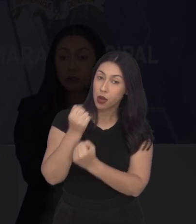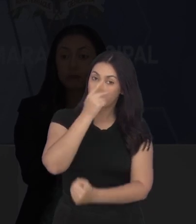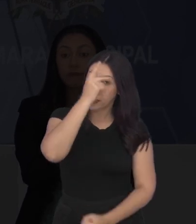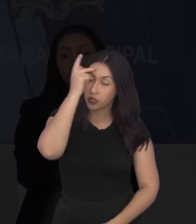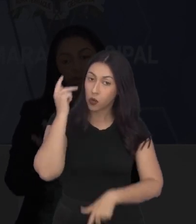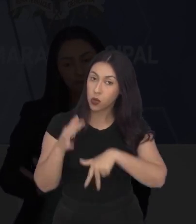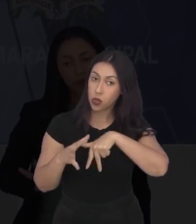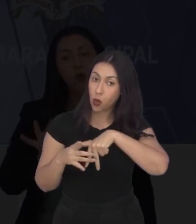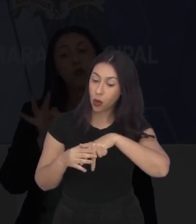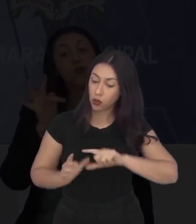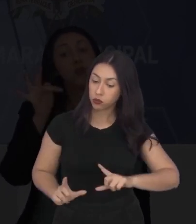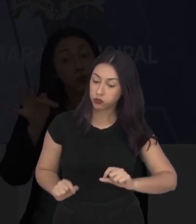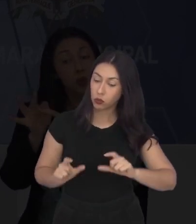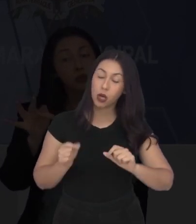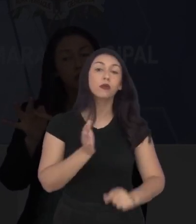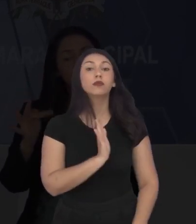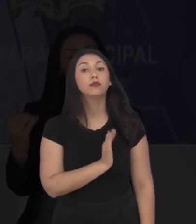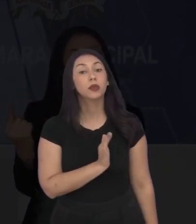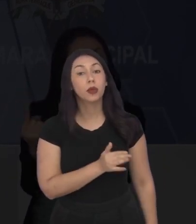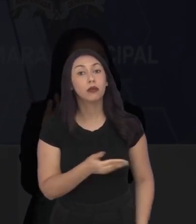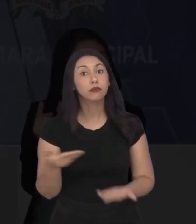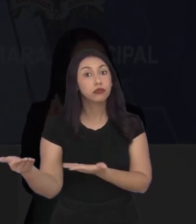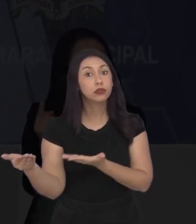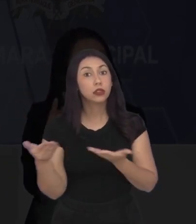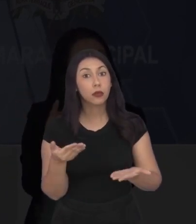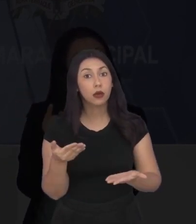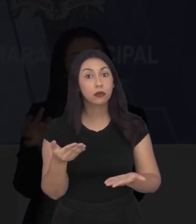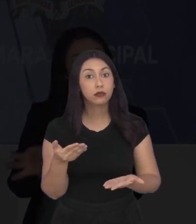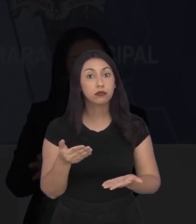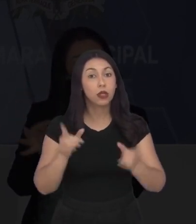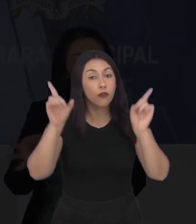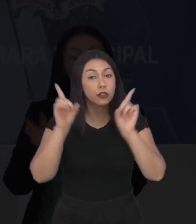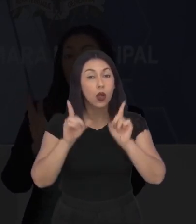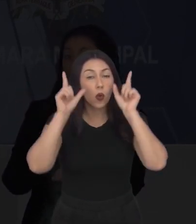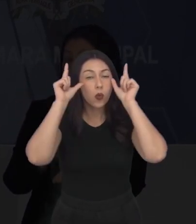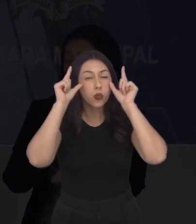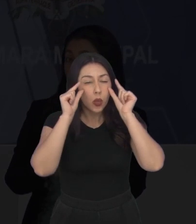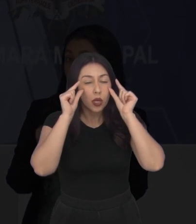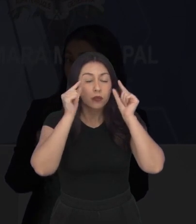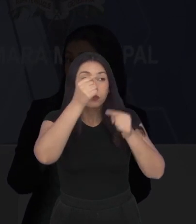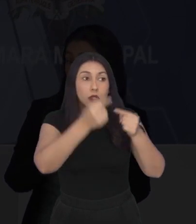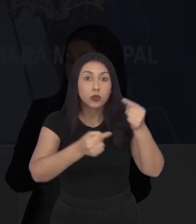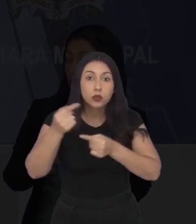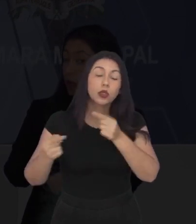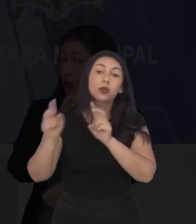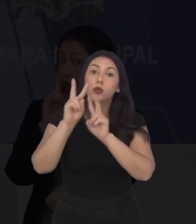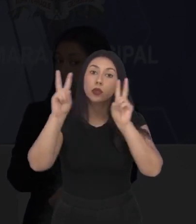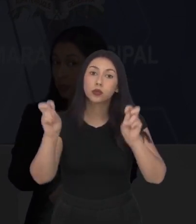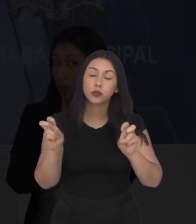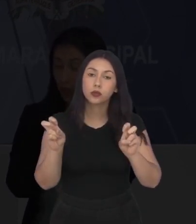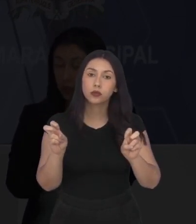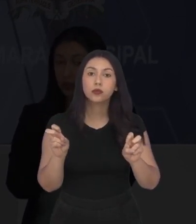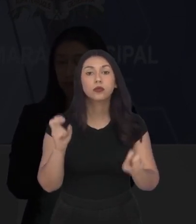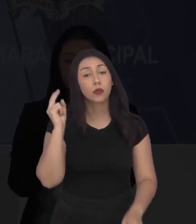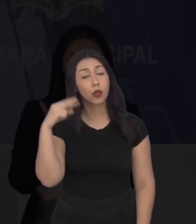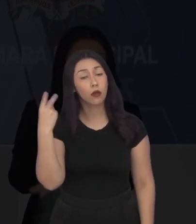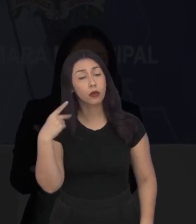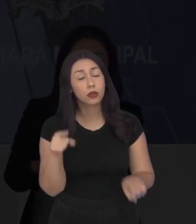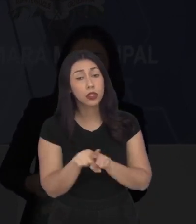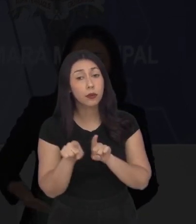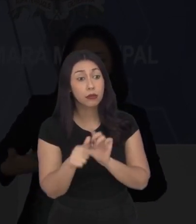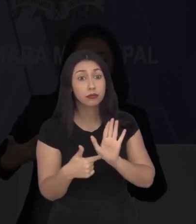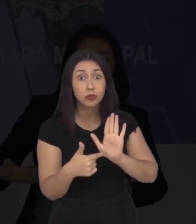uma dor no corpo importante, dor articular, essa dor de cabeça, essa dor em